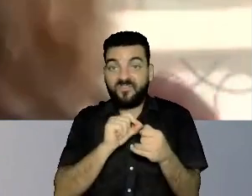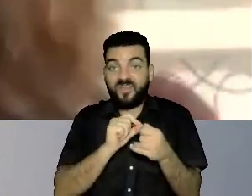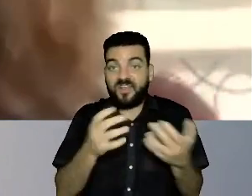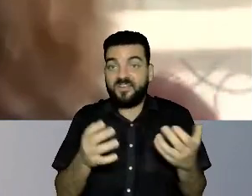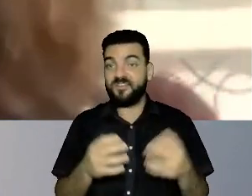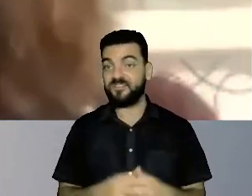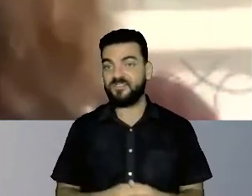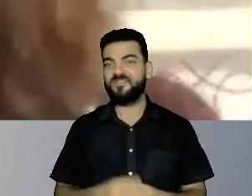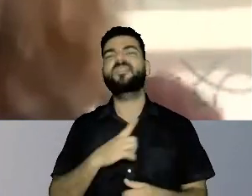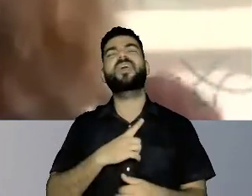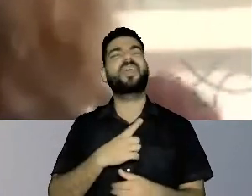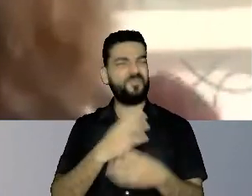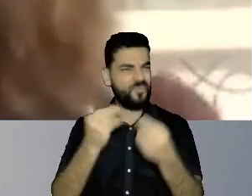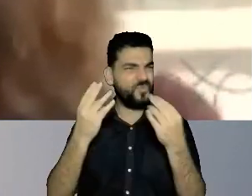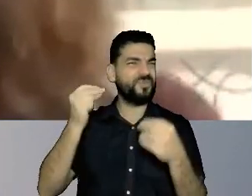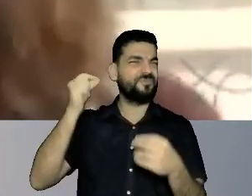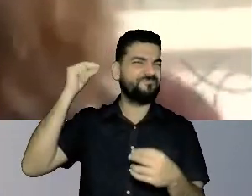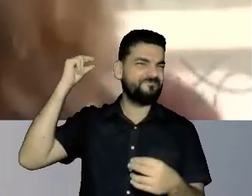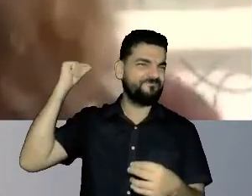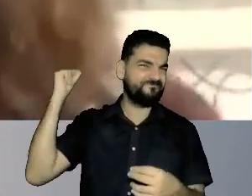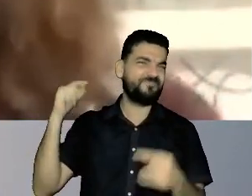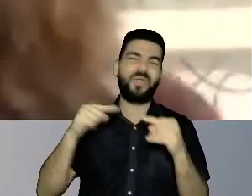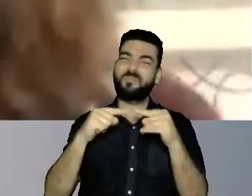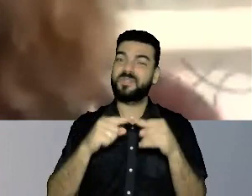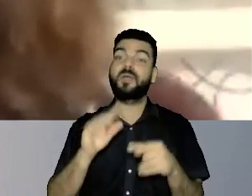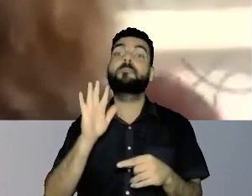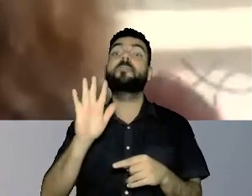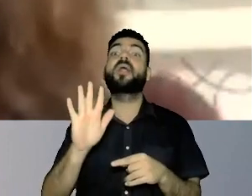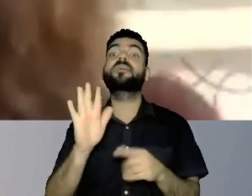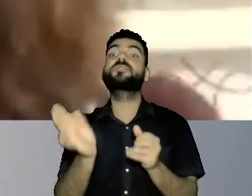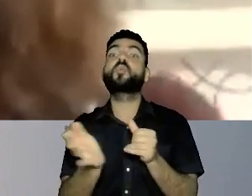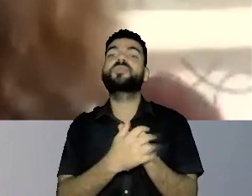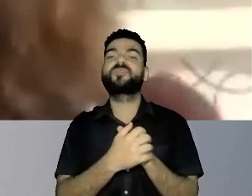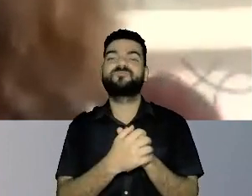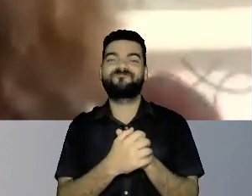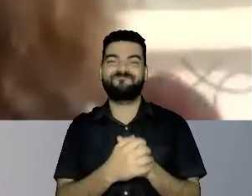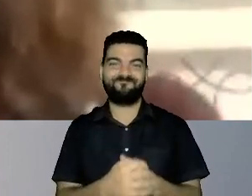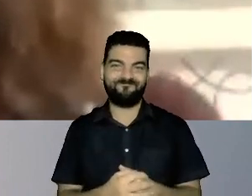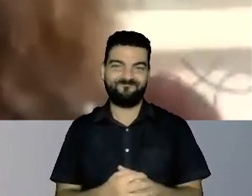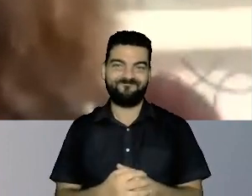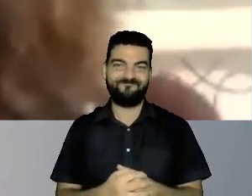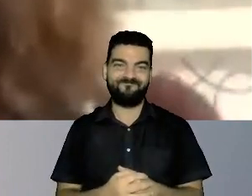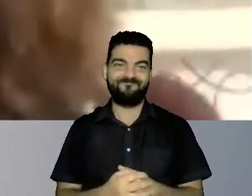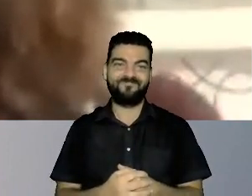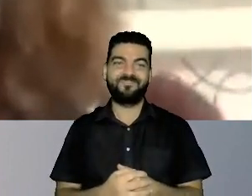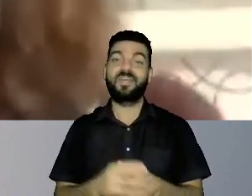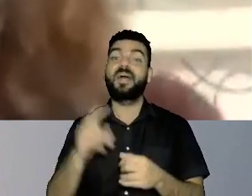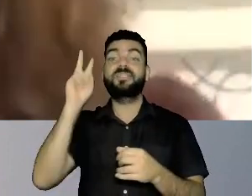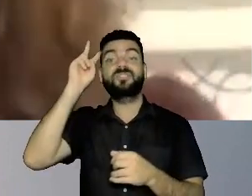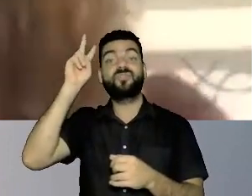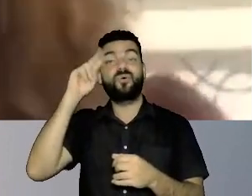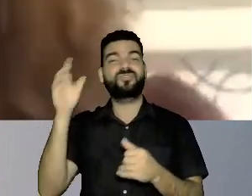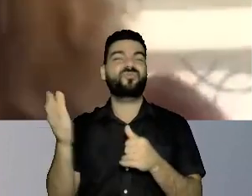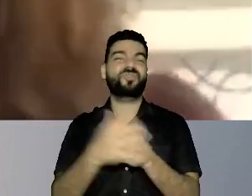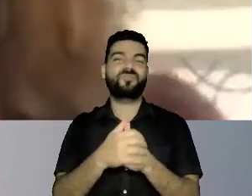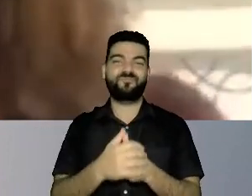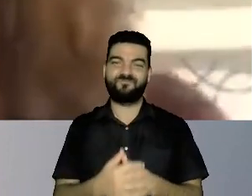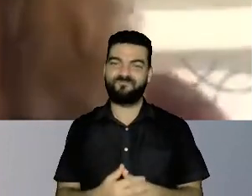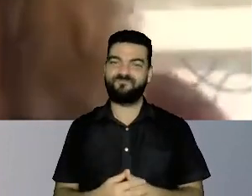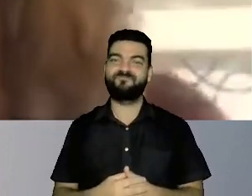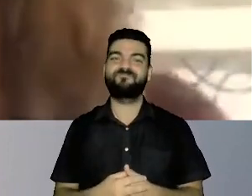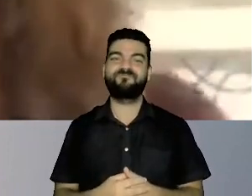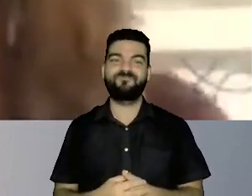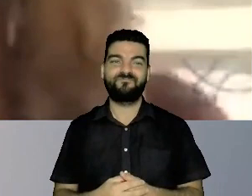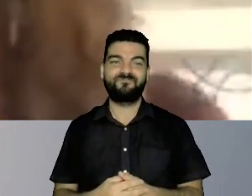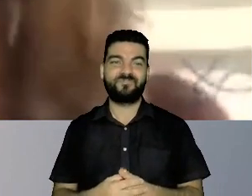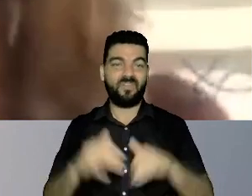A cerâmica, também pintada por mulheres. Então, a gente tem registros de mulheres artistas, mas a questão